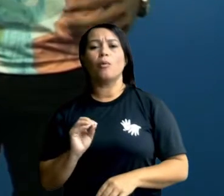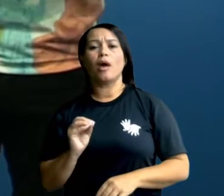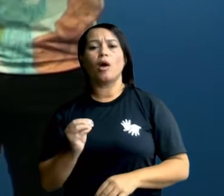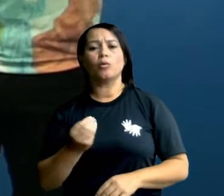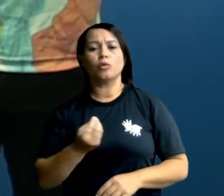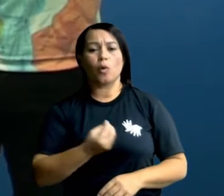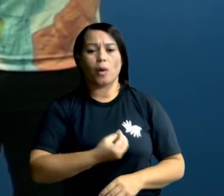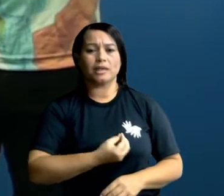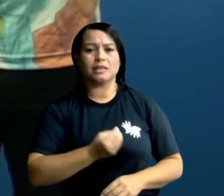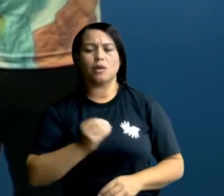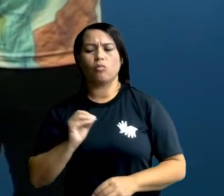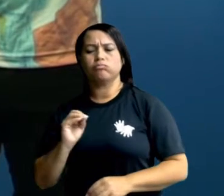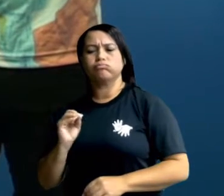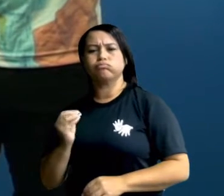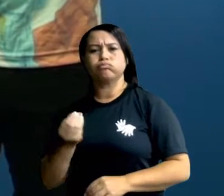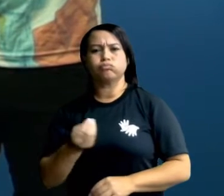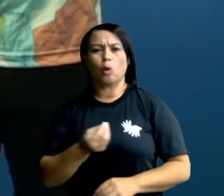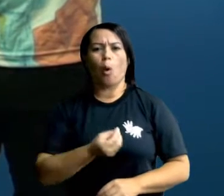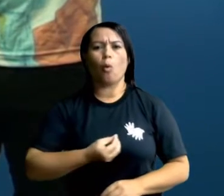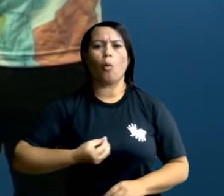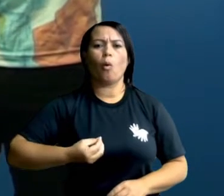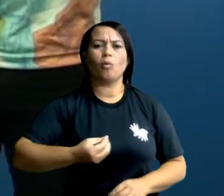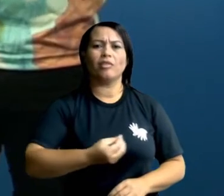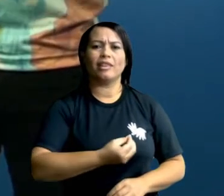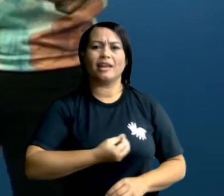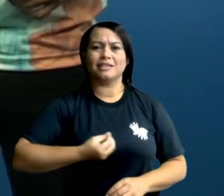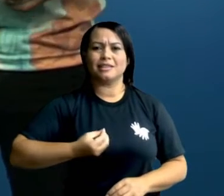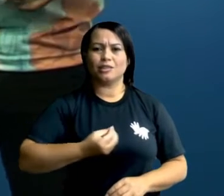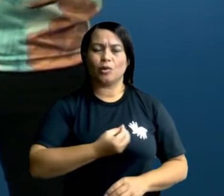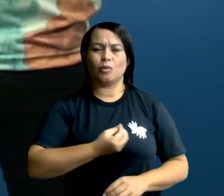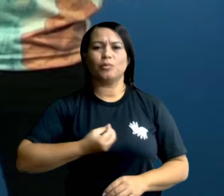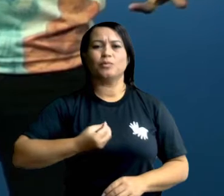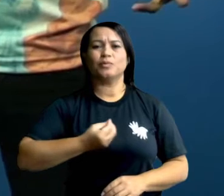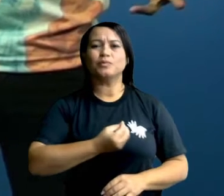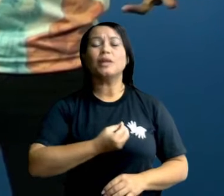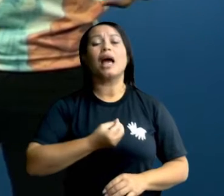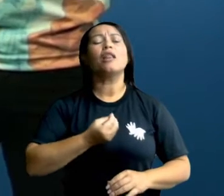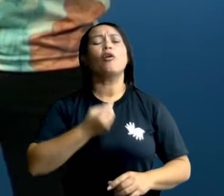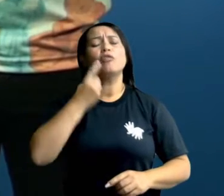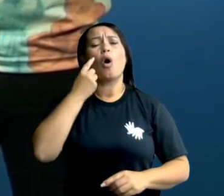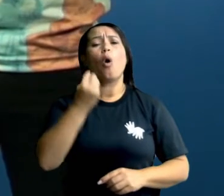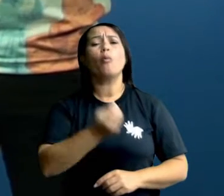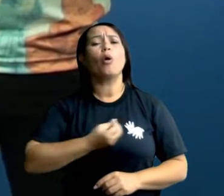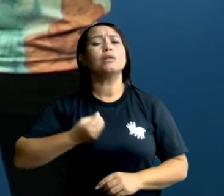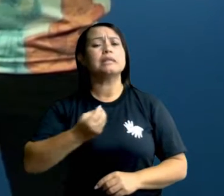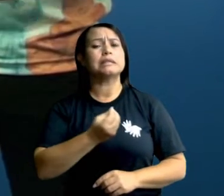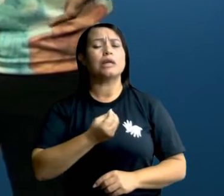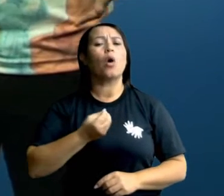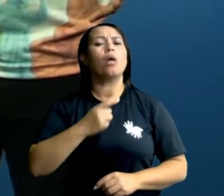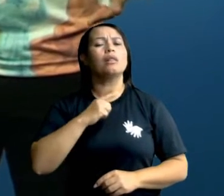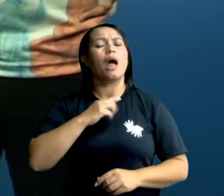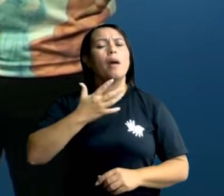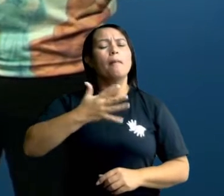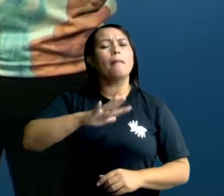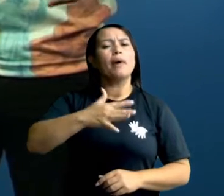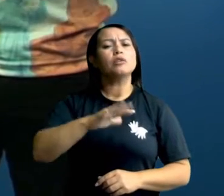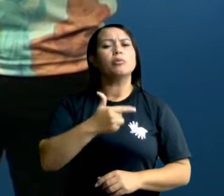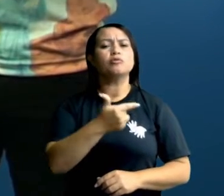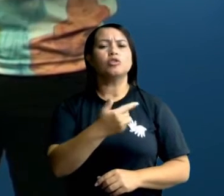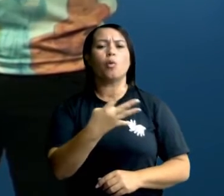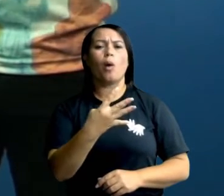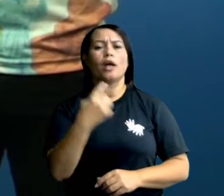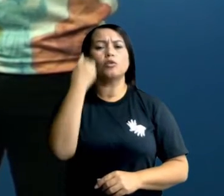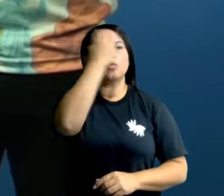rotação, que é o movimento que a Terra faz em torno do seu próprio eixo, né? Esse movimento ele tem uma duração de aproximadamente 24